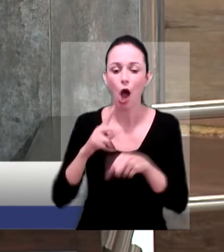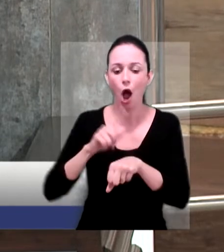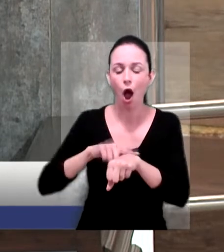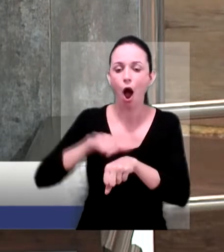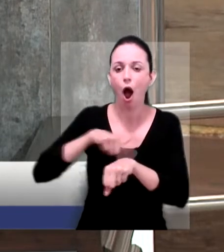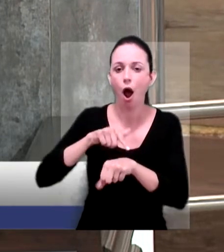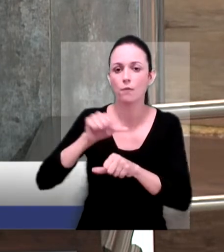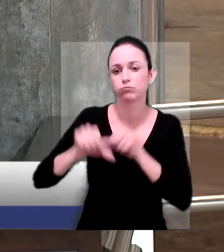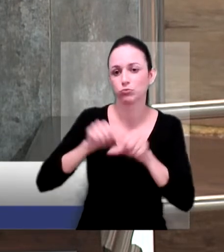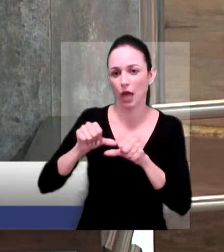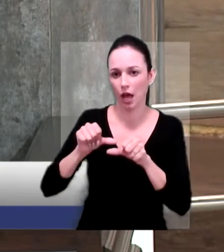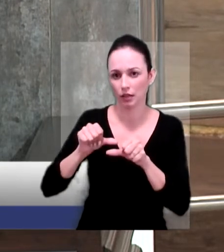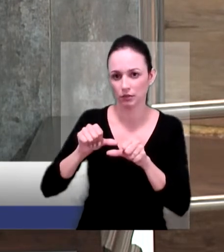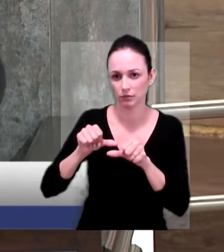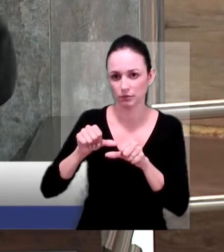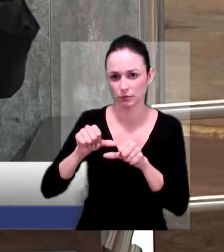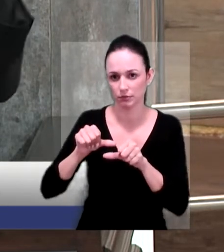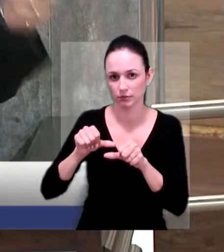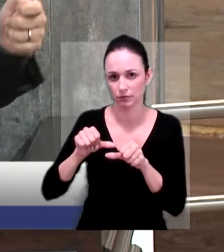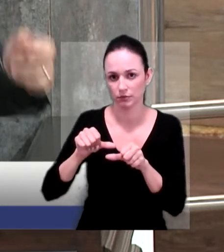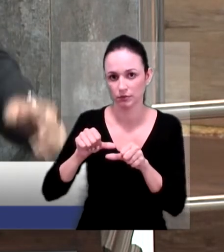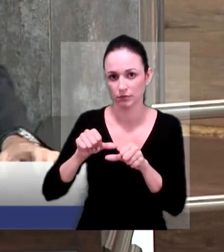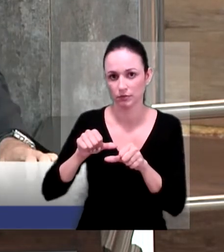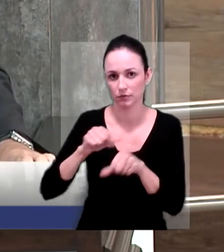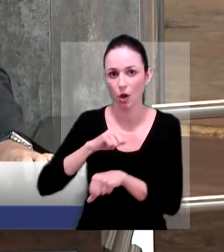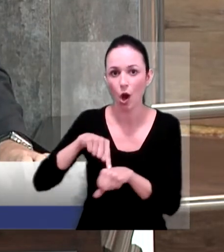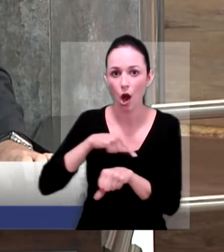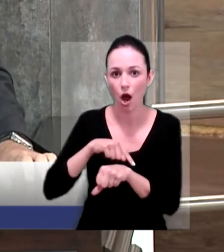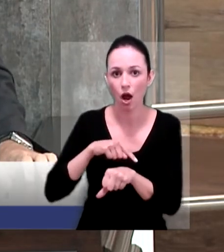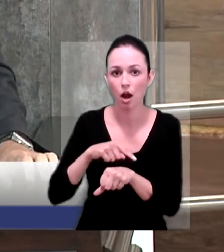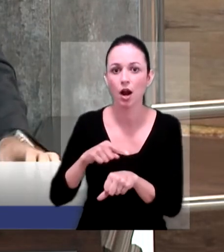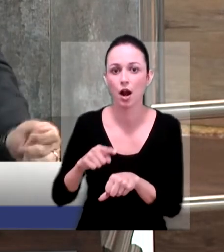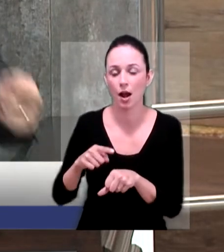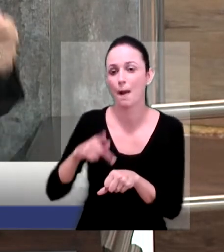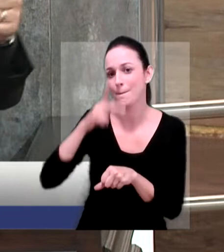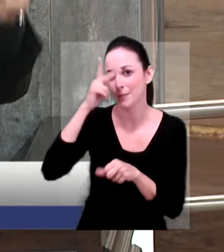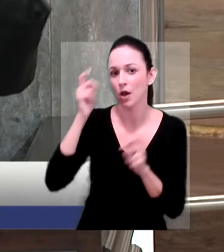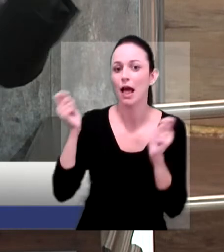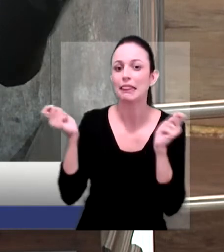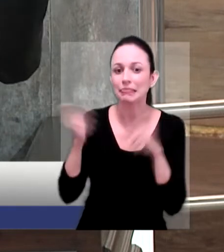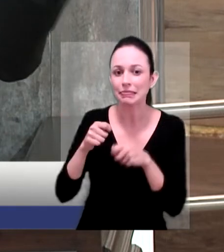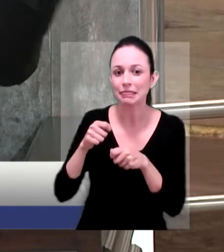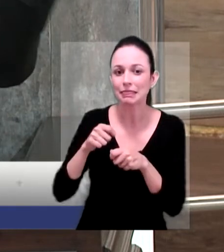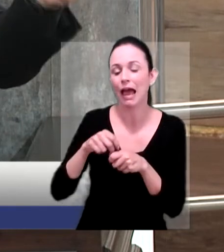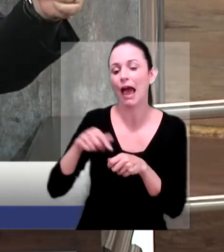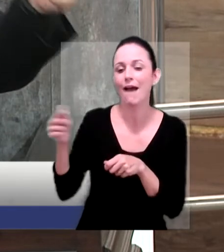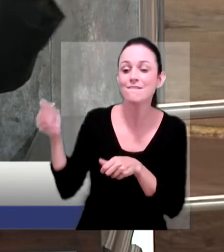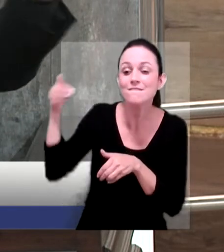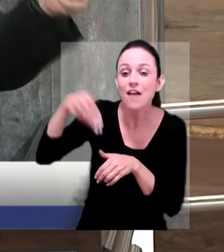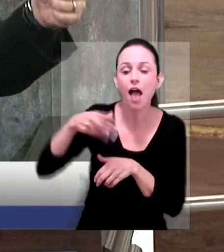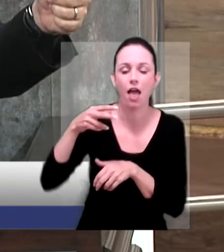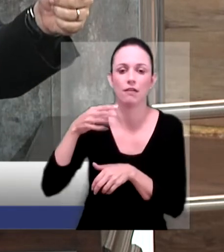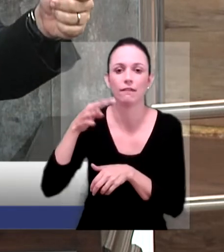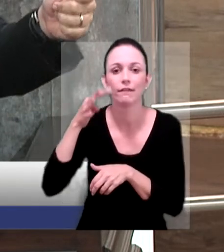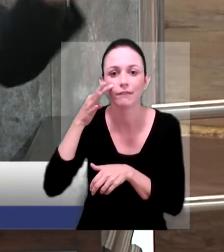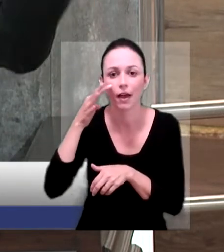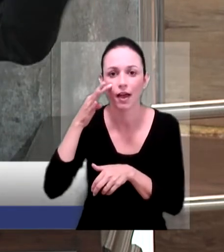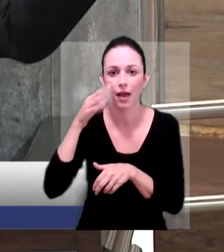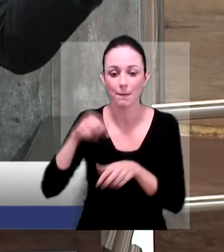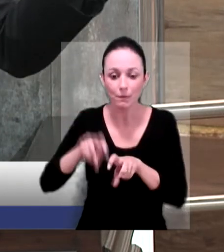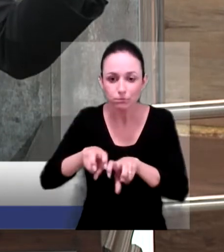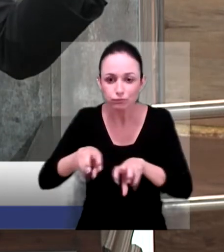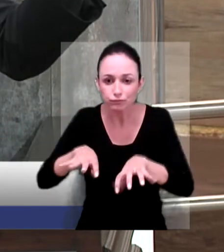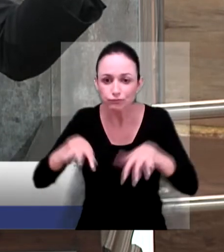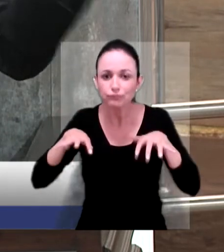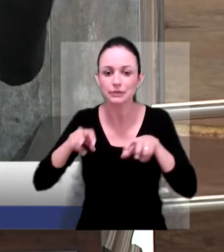Trabalhar num horário que a população possa vir para essa casa, para que essa casa seja cheia de pessoas que